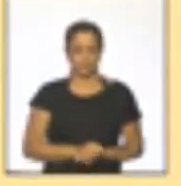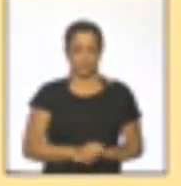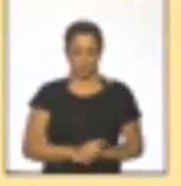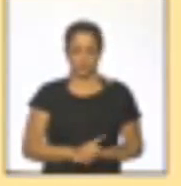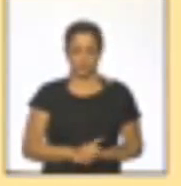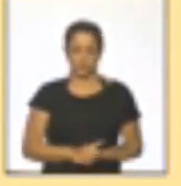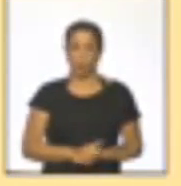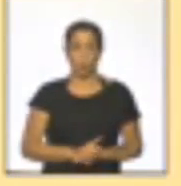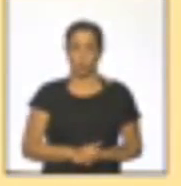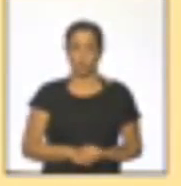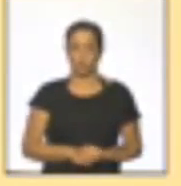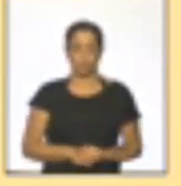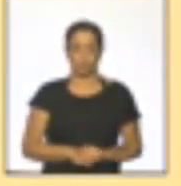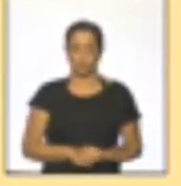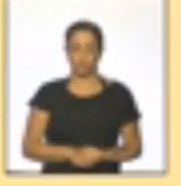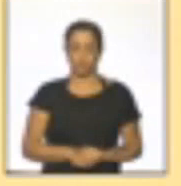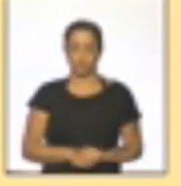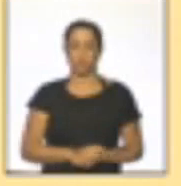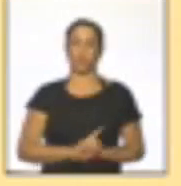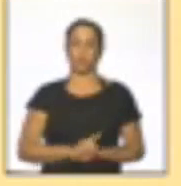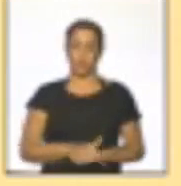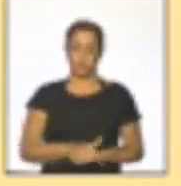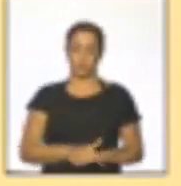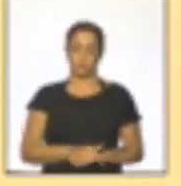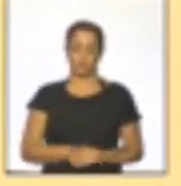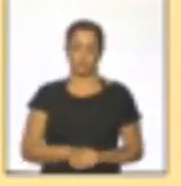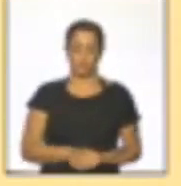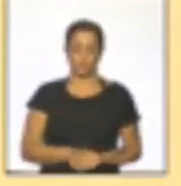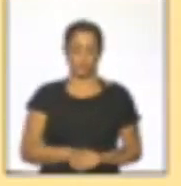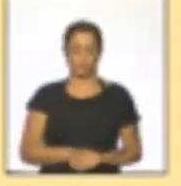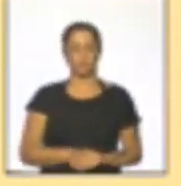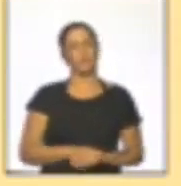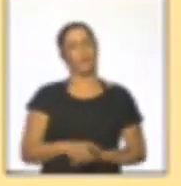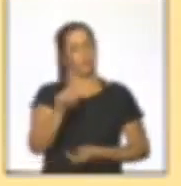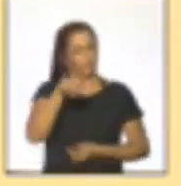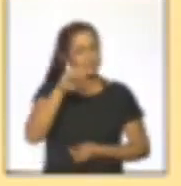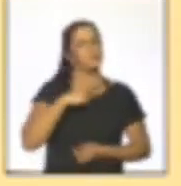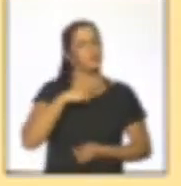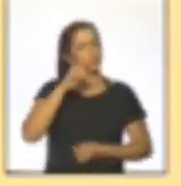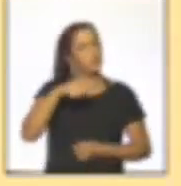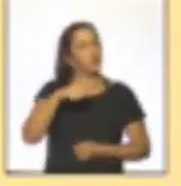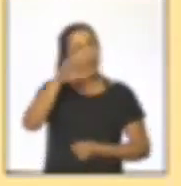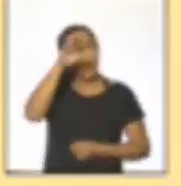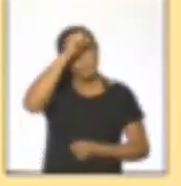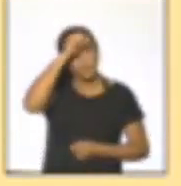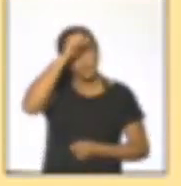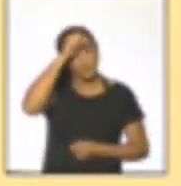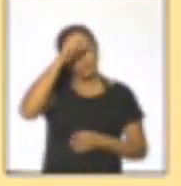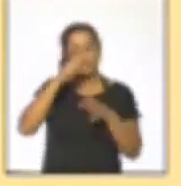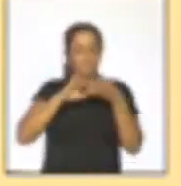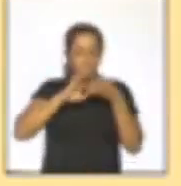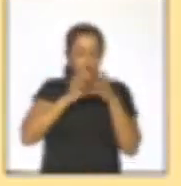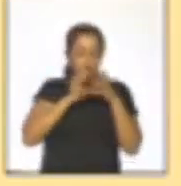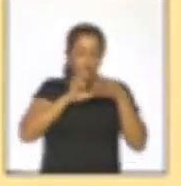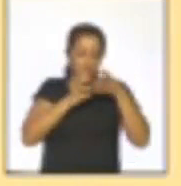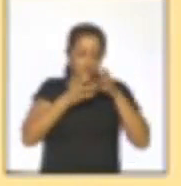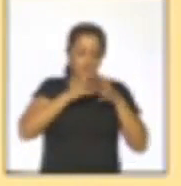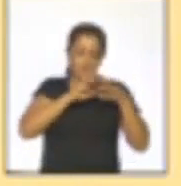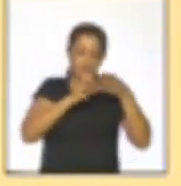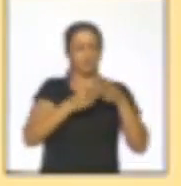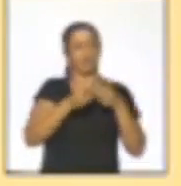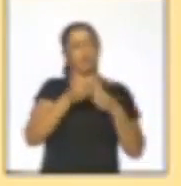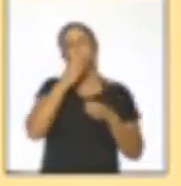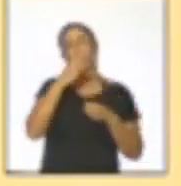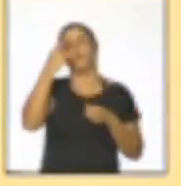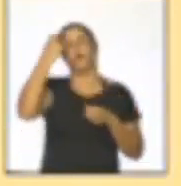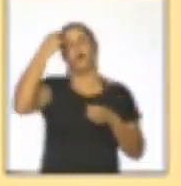Aqui. Pessoal, para quem tiver interesse, aprenda a montar cubo, é ótimo. Faz muito bem